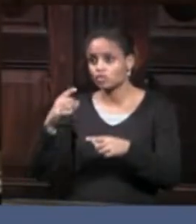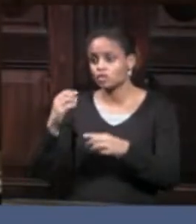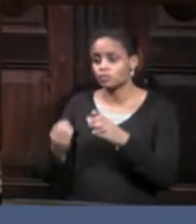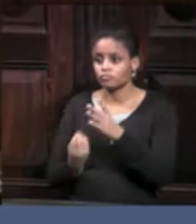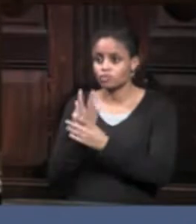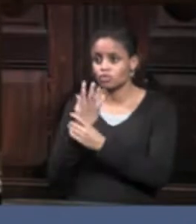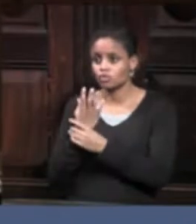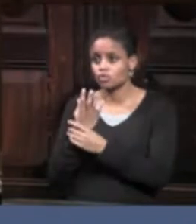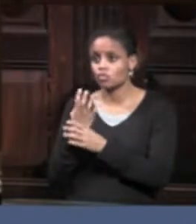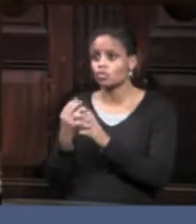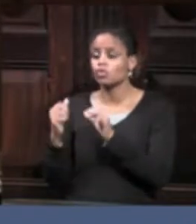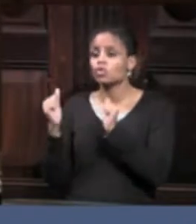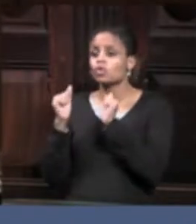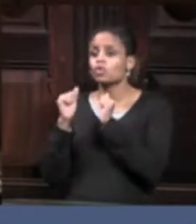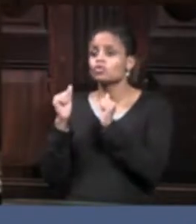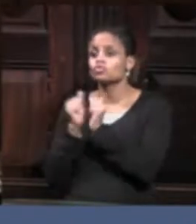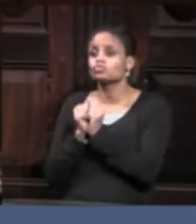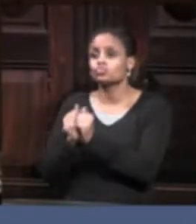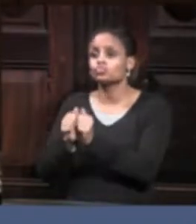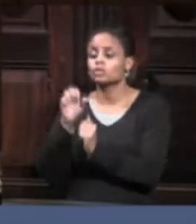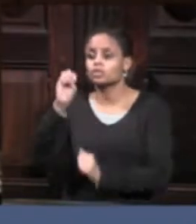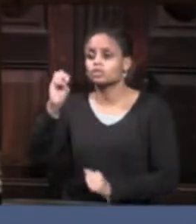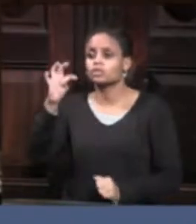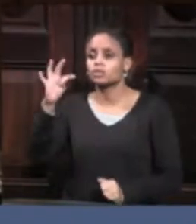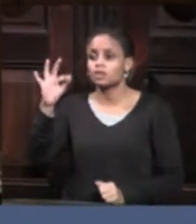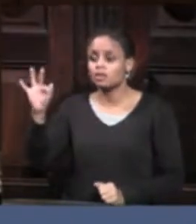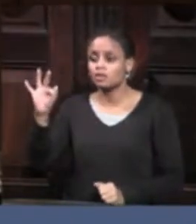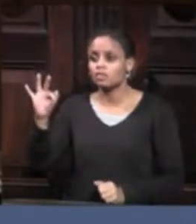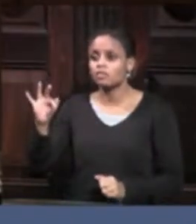Supremo, foge da arena da democracia,